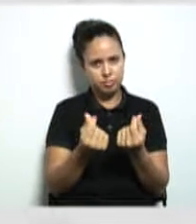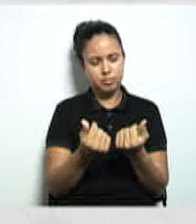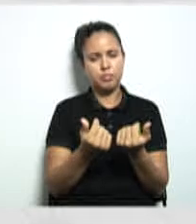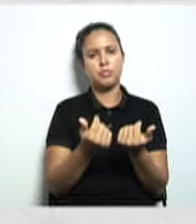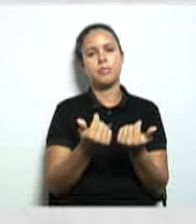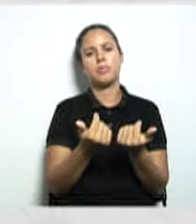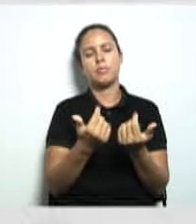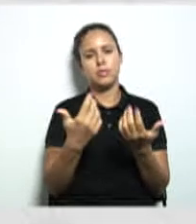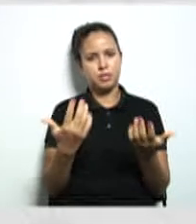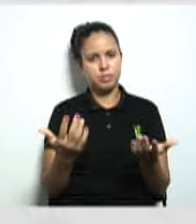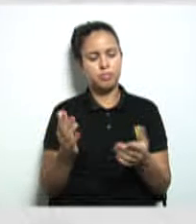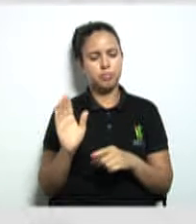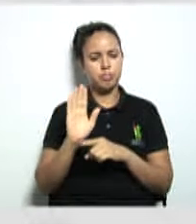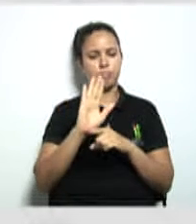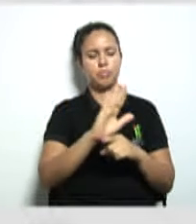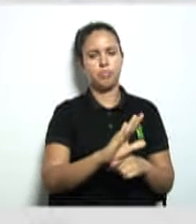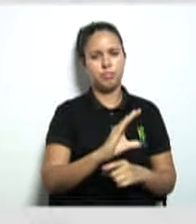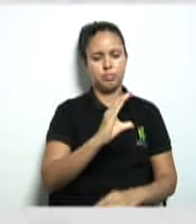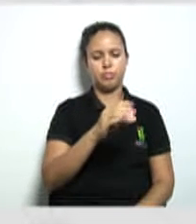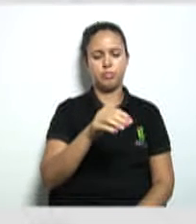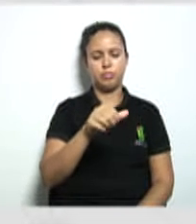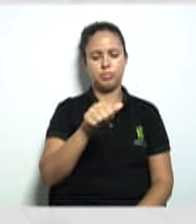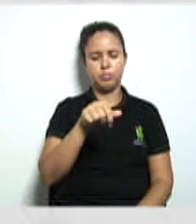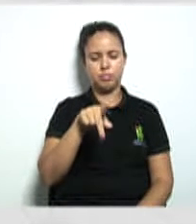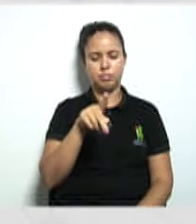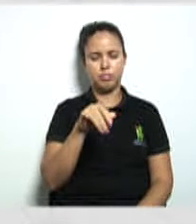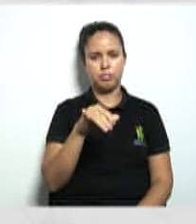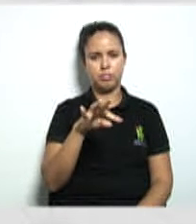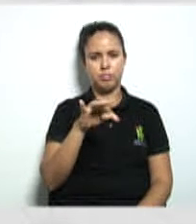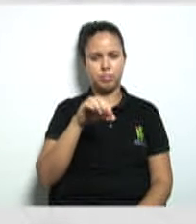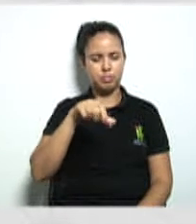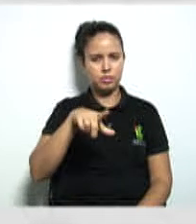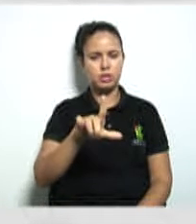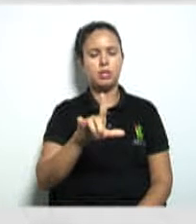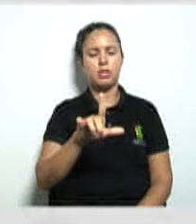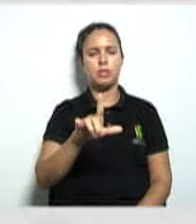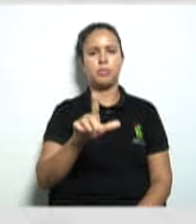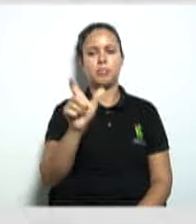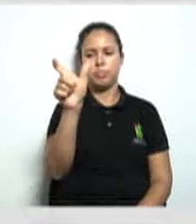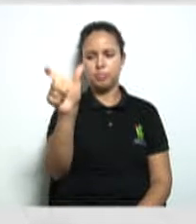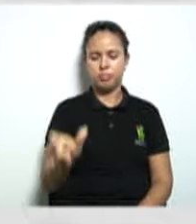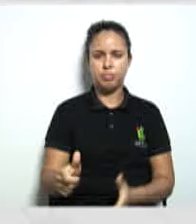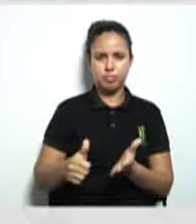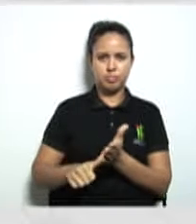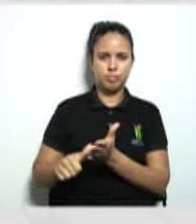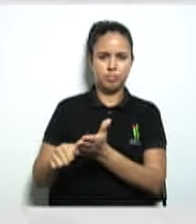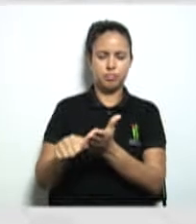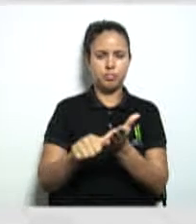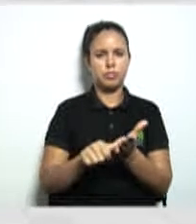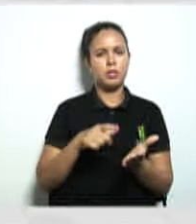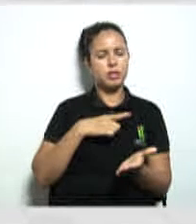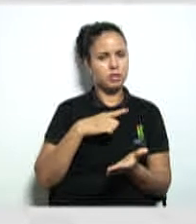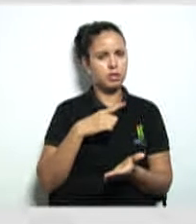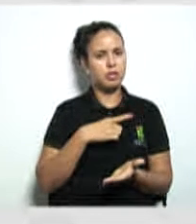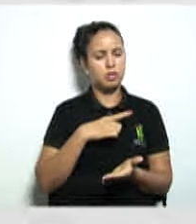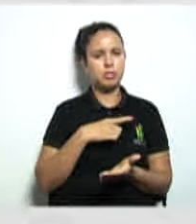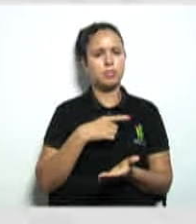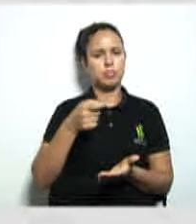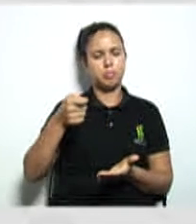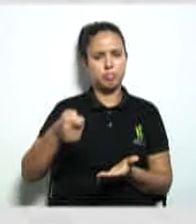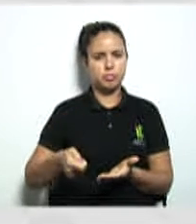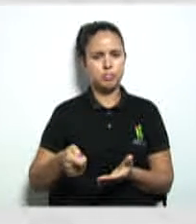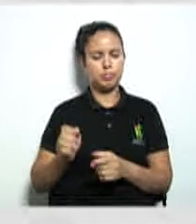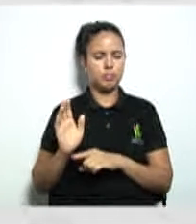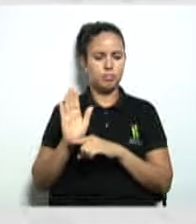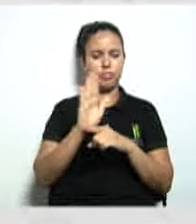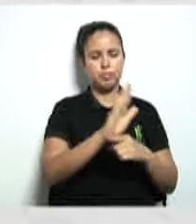contribuir para o capital, os associados têm o dever de operar com sua